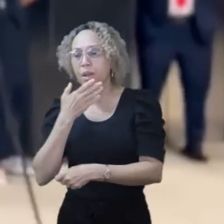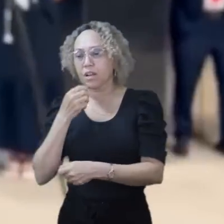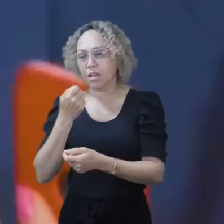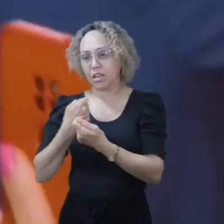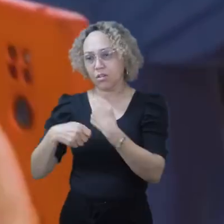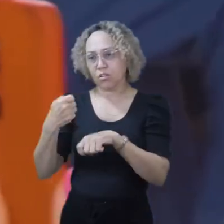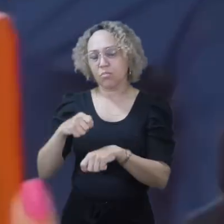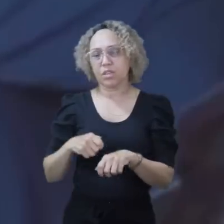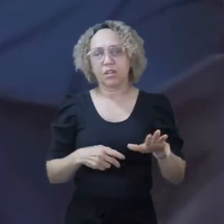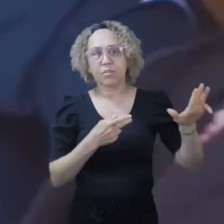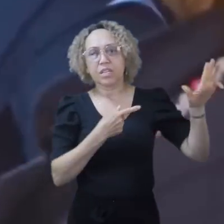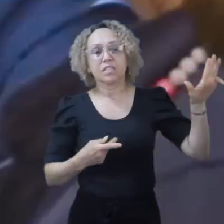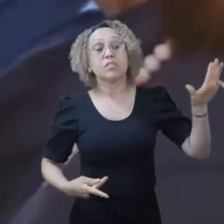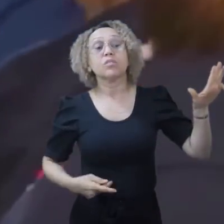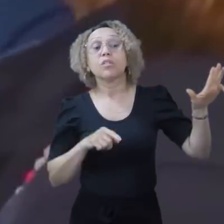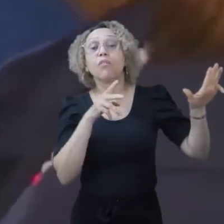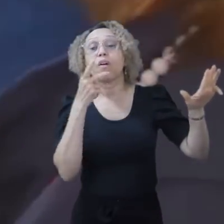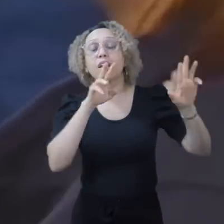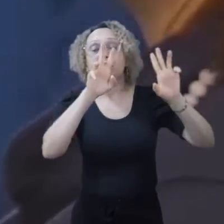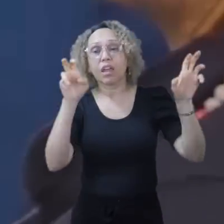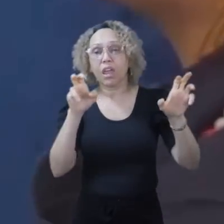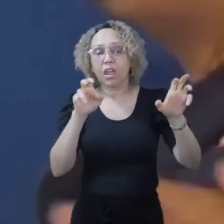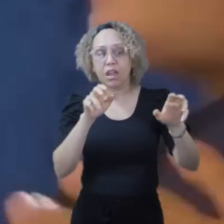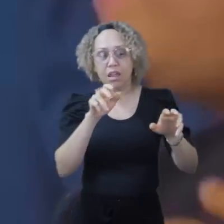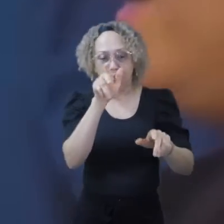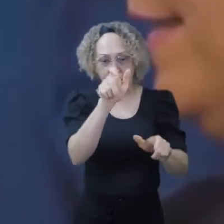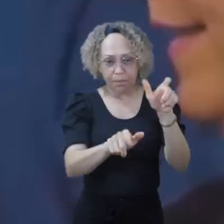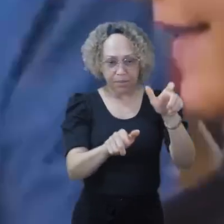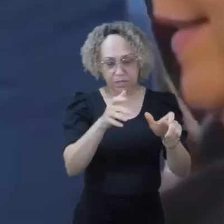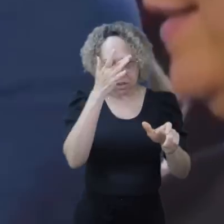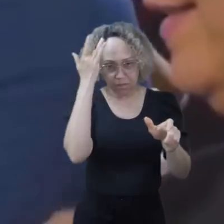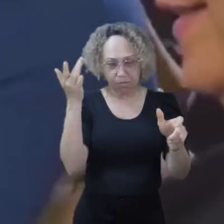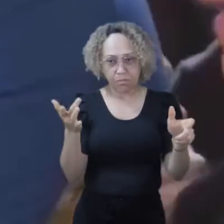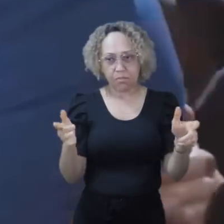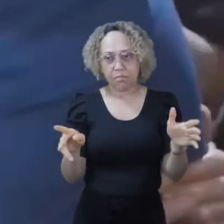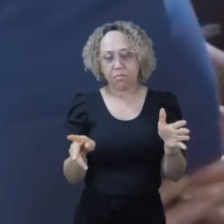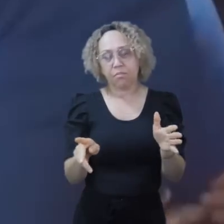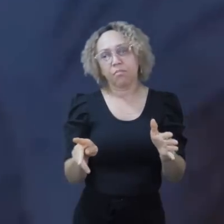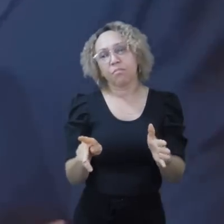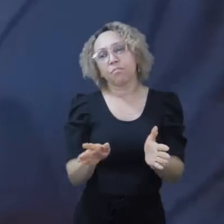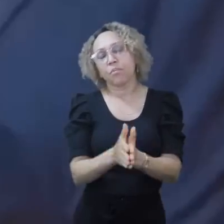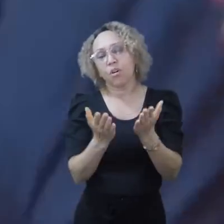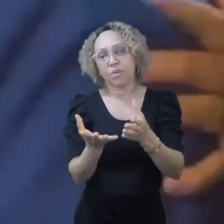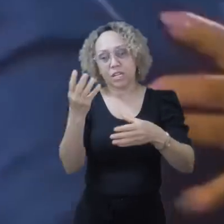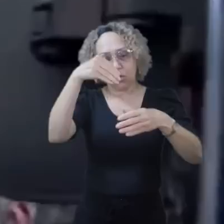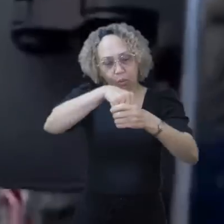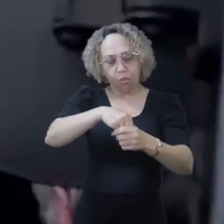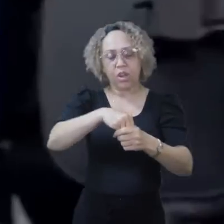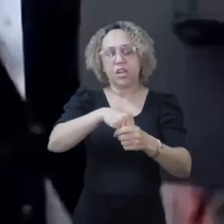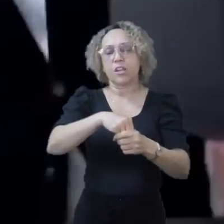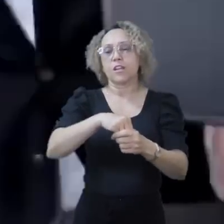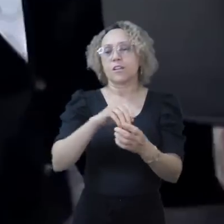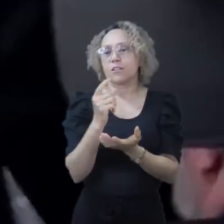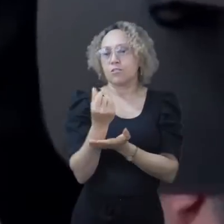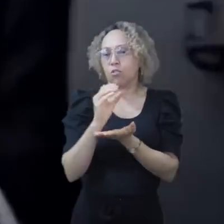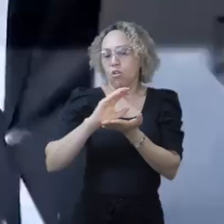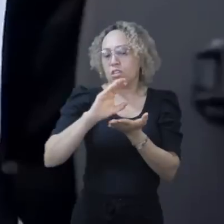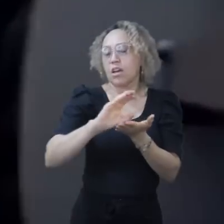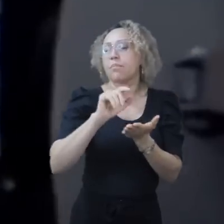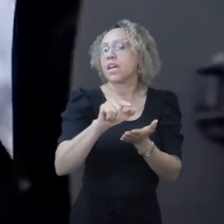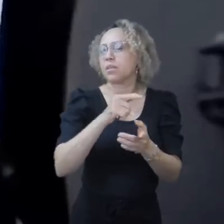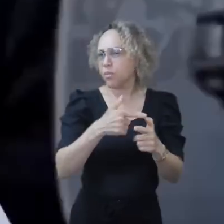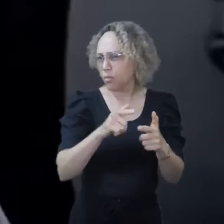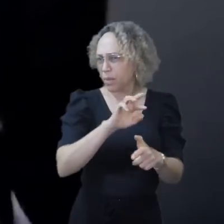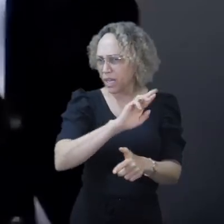Lula, incluir o pobre no orçamento não é problema, é a solução. No Dia do Trabalhador,